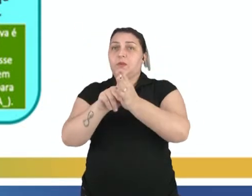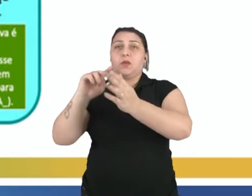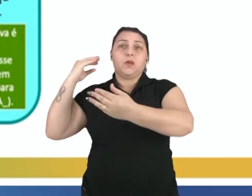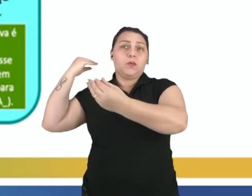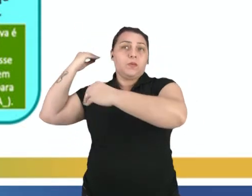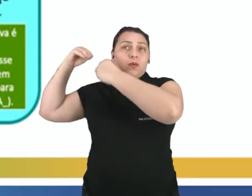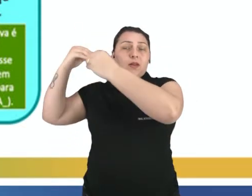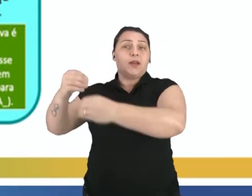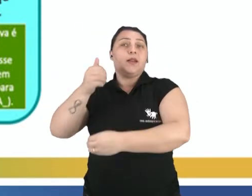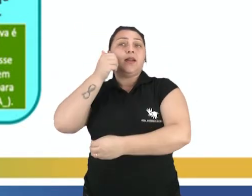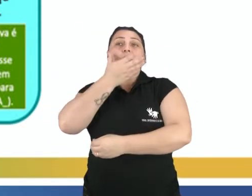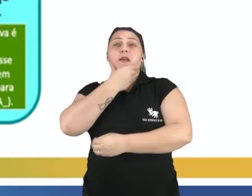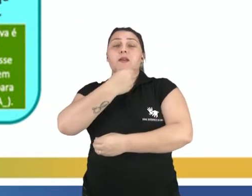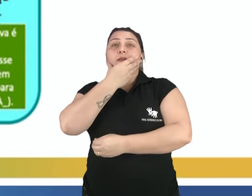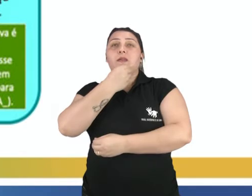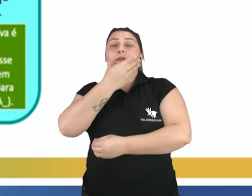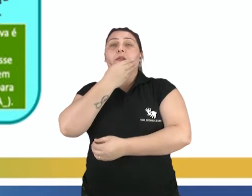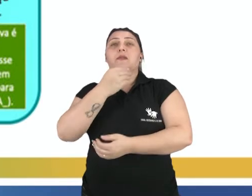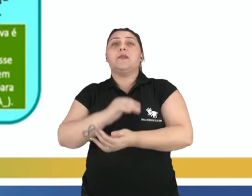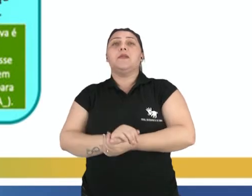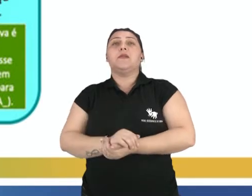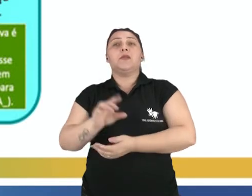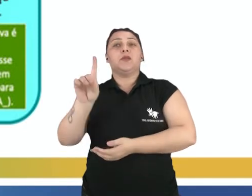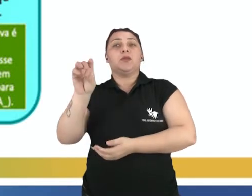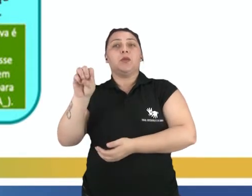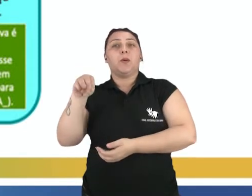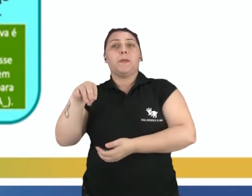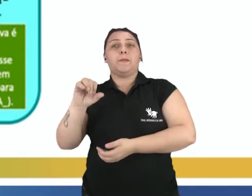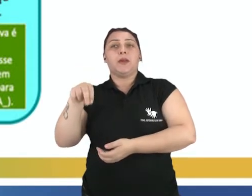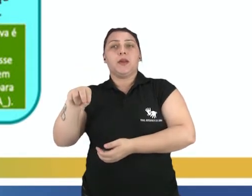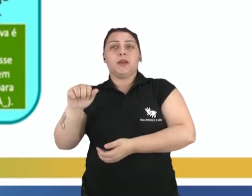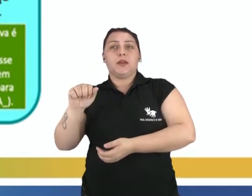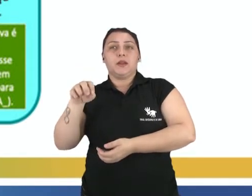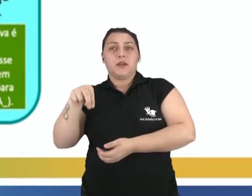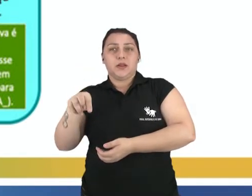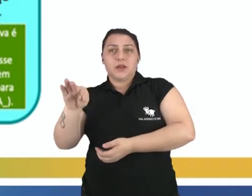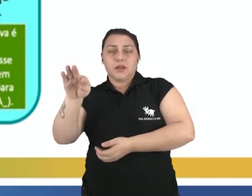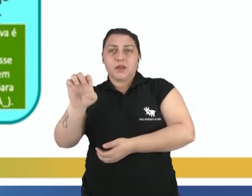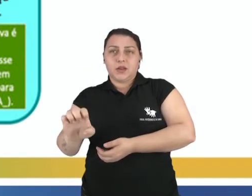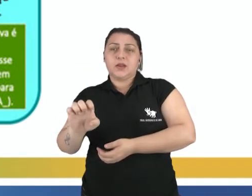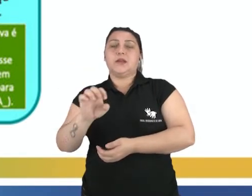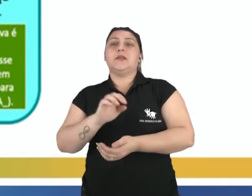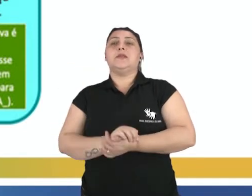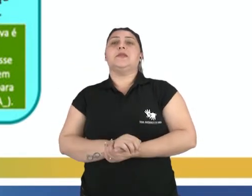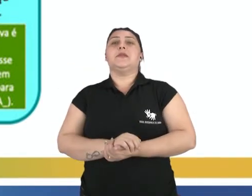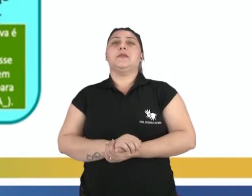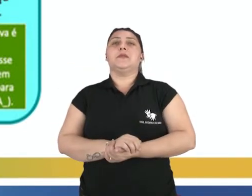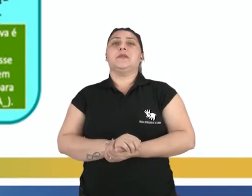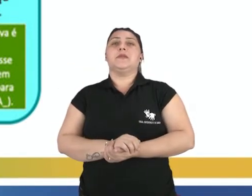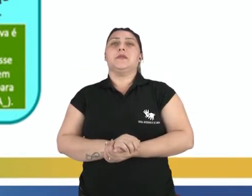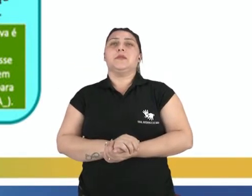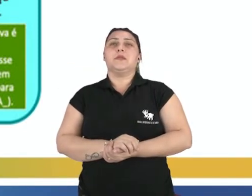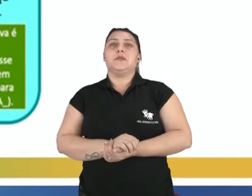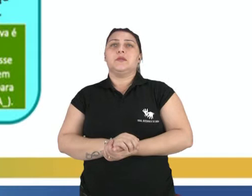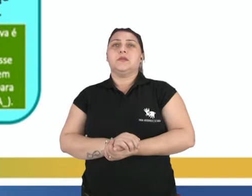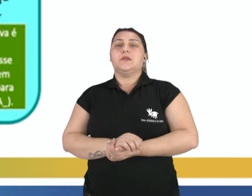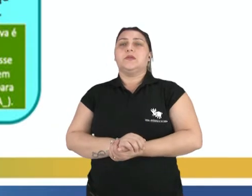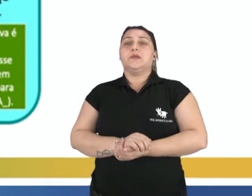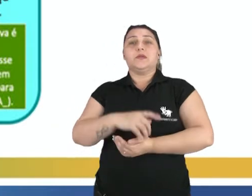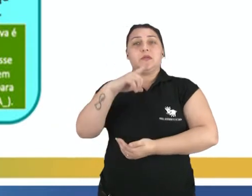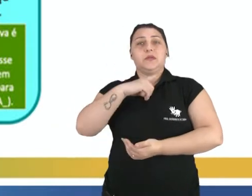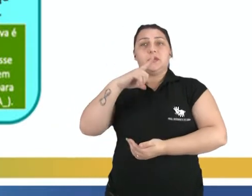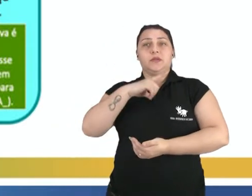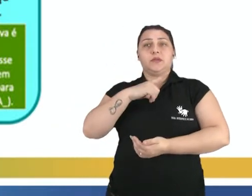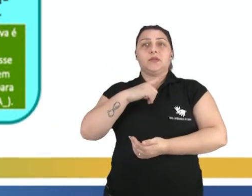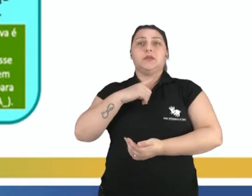herança. Nos homens, como ela é dominante, ela se expressa, né, através de... como ele tem